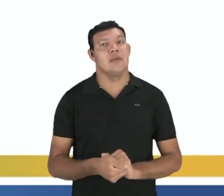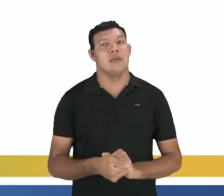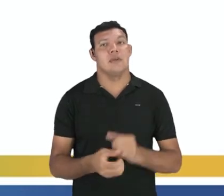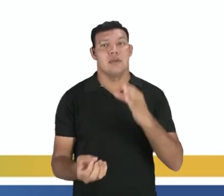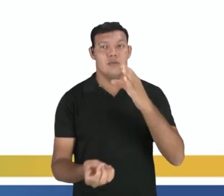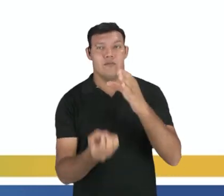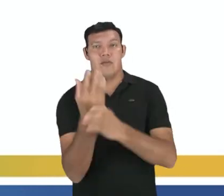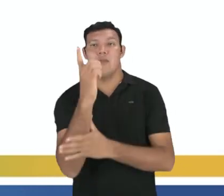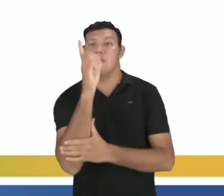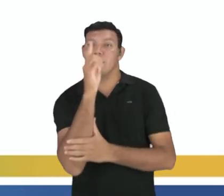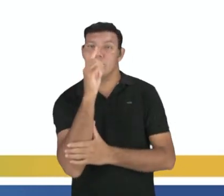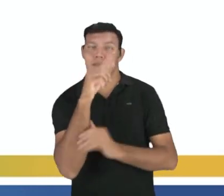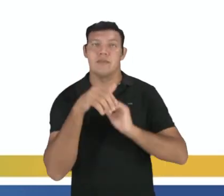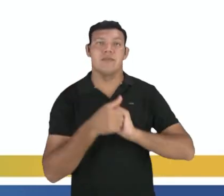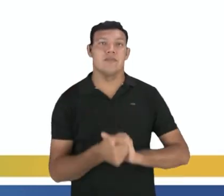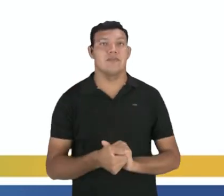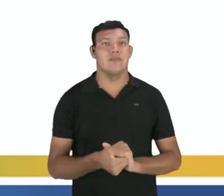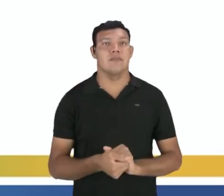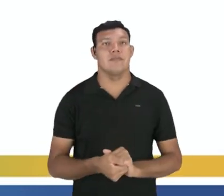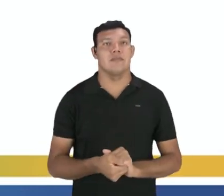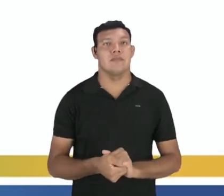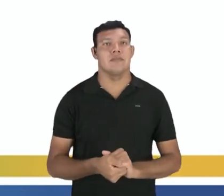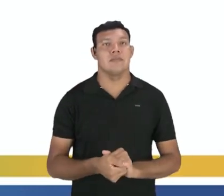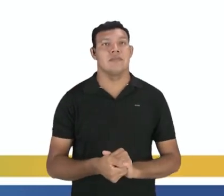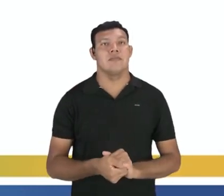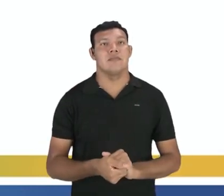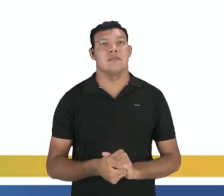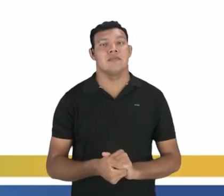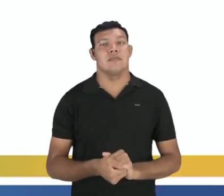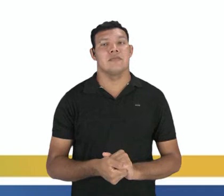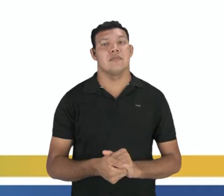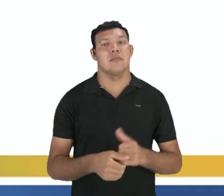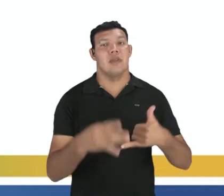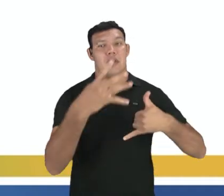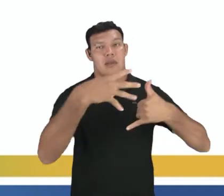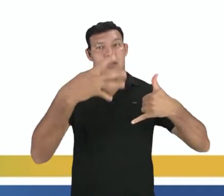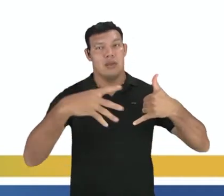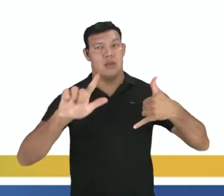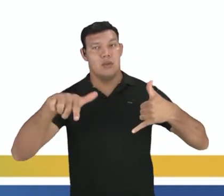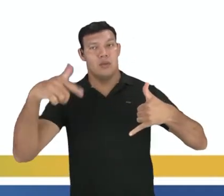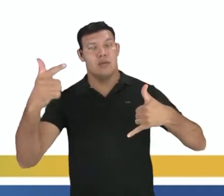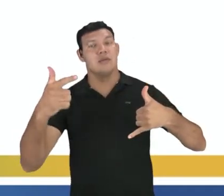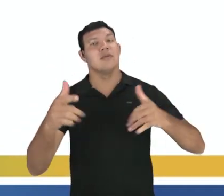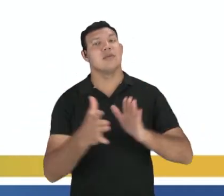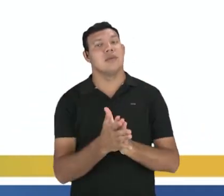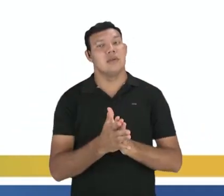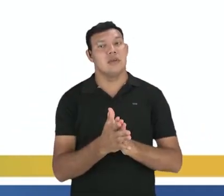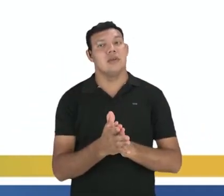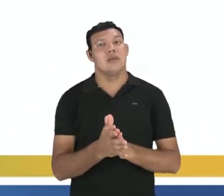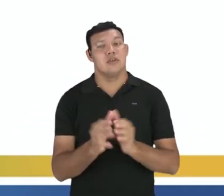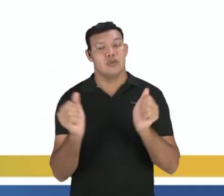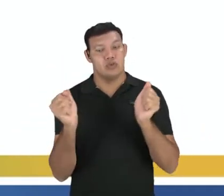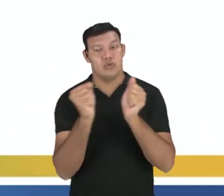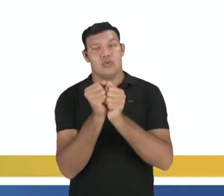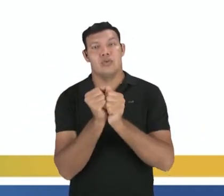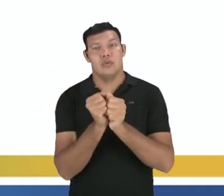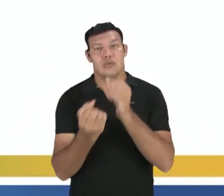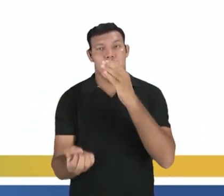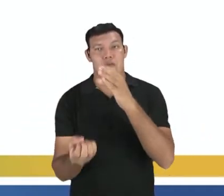formar a água, os elementos químicos que restaram é o que vai formar o sal. Então, nós temos